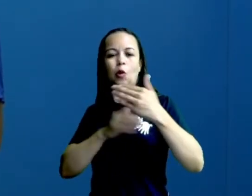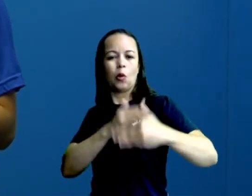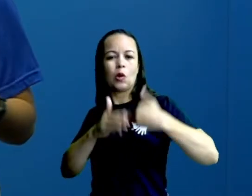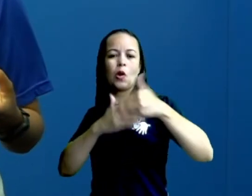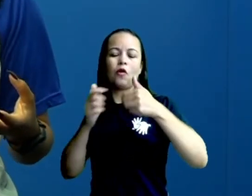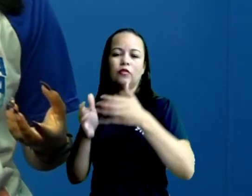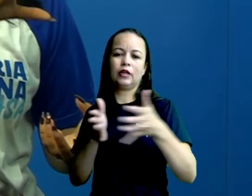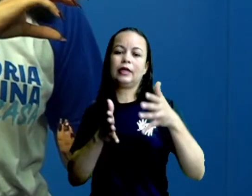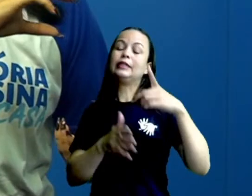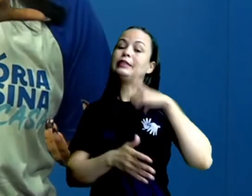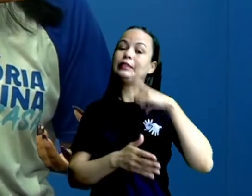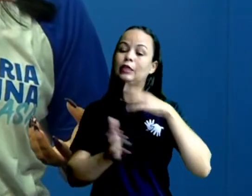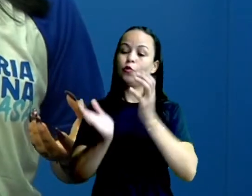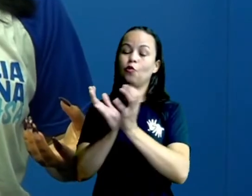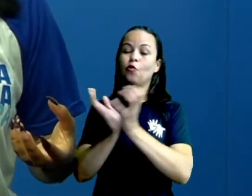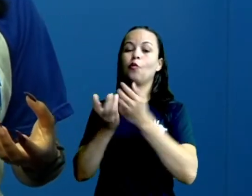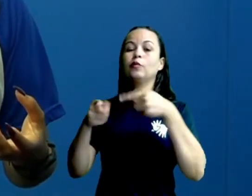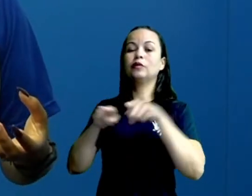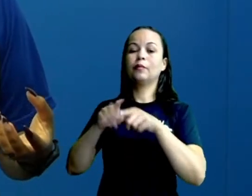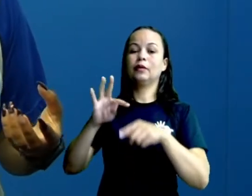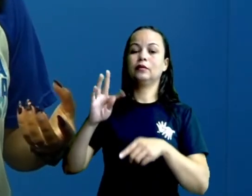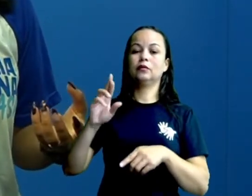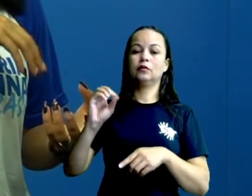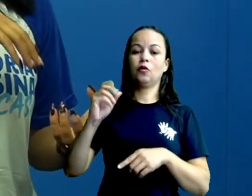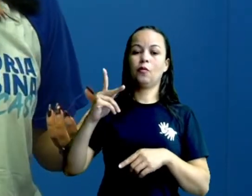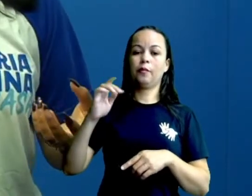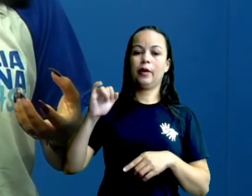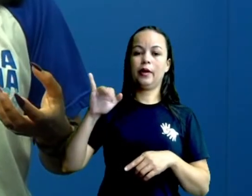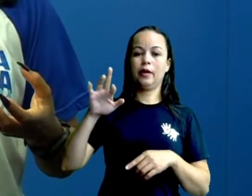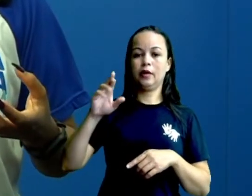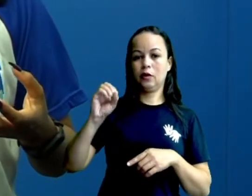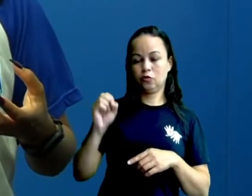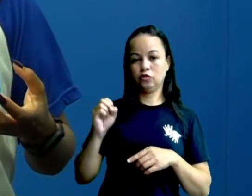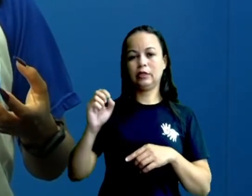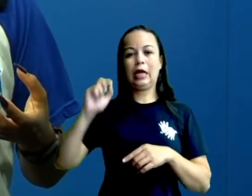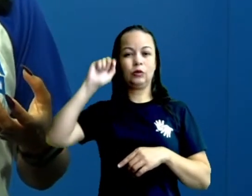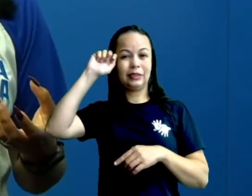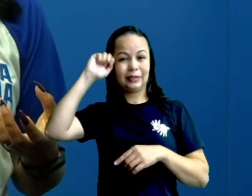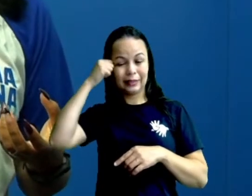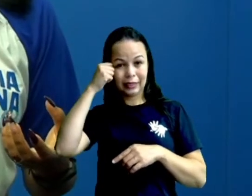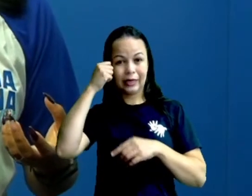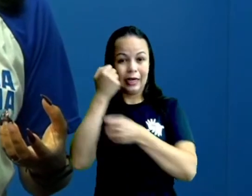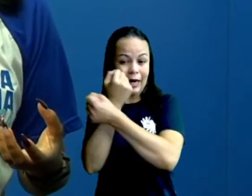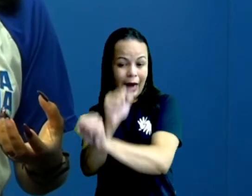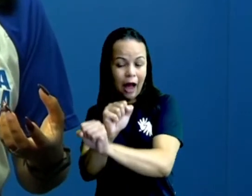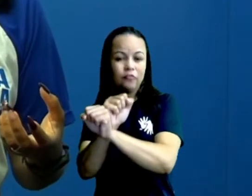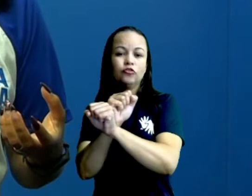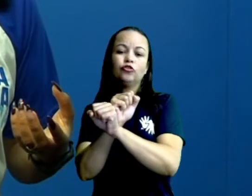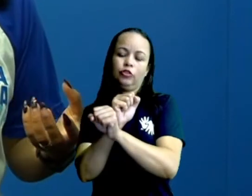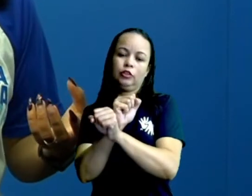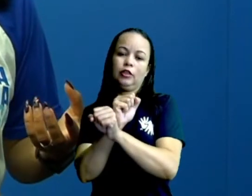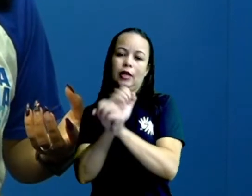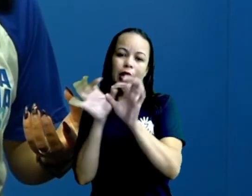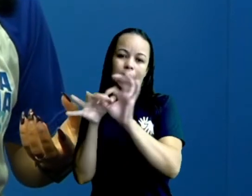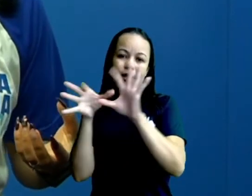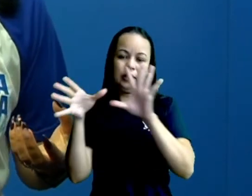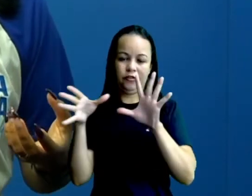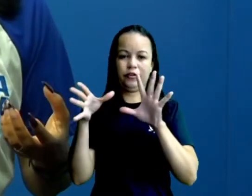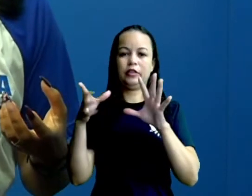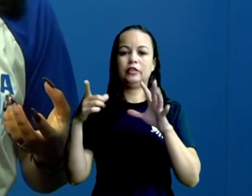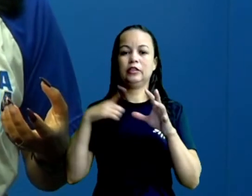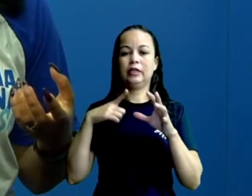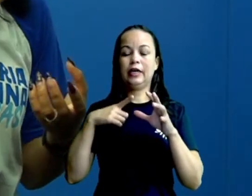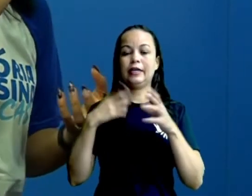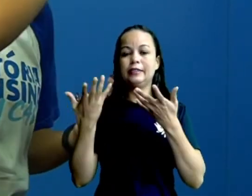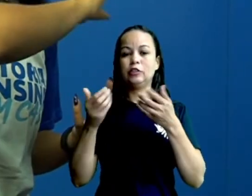tropeiros, que eram as pessoas, né, os escravos livres, que sob o lombo de mulas